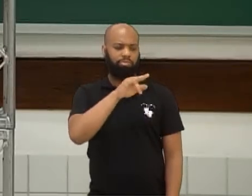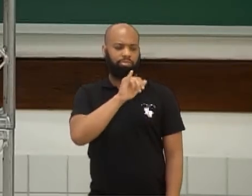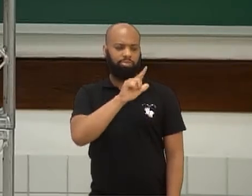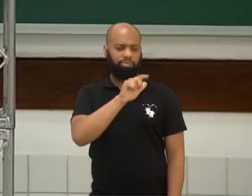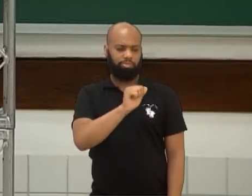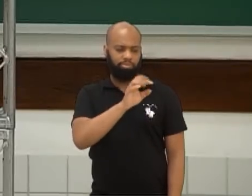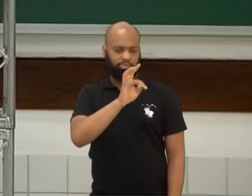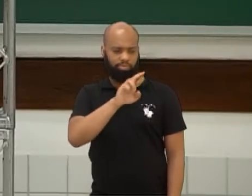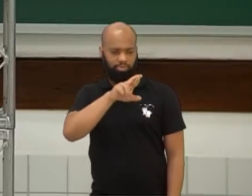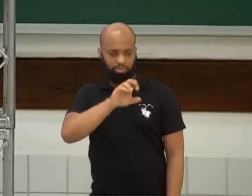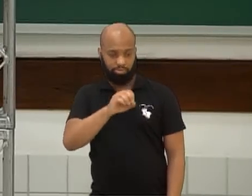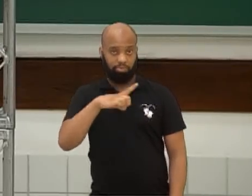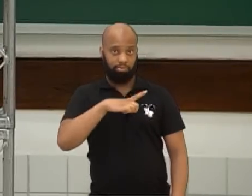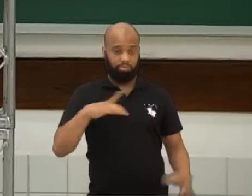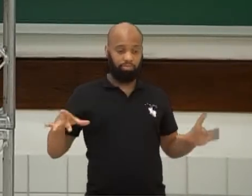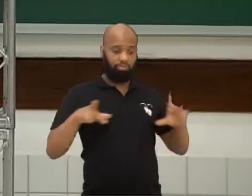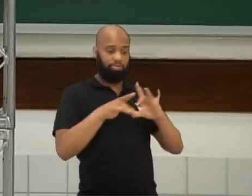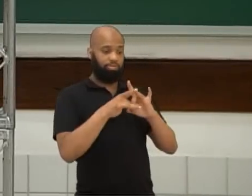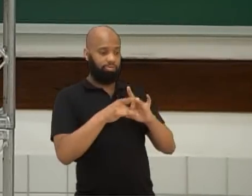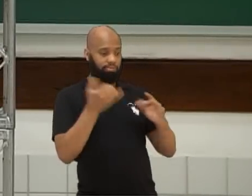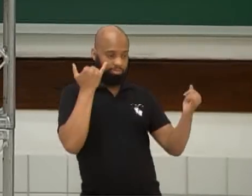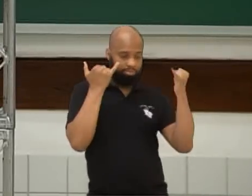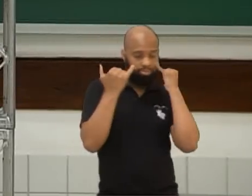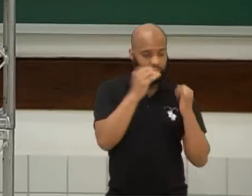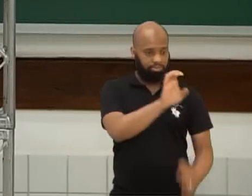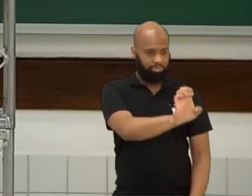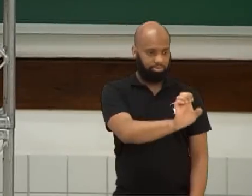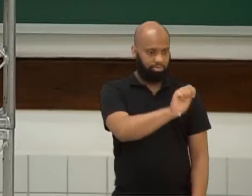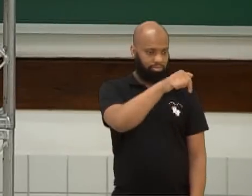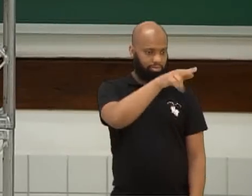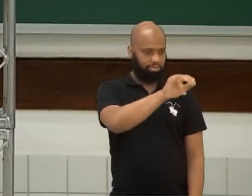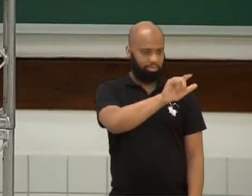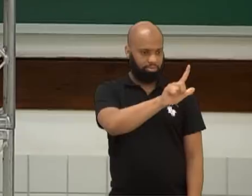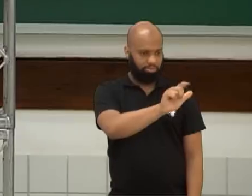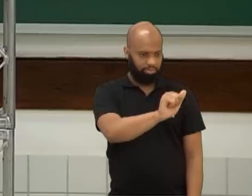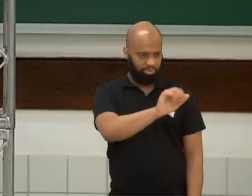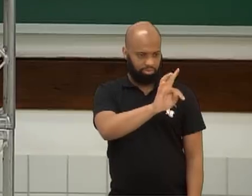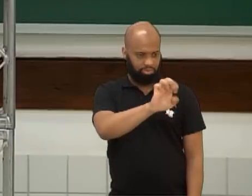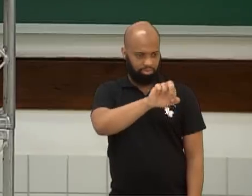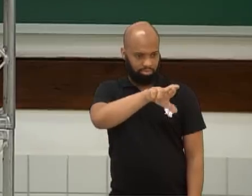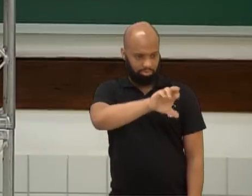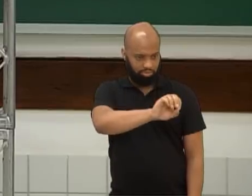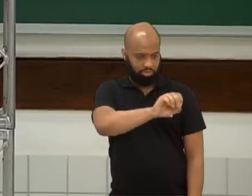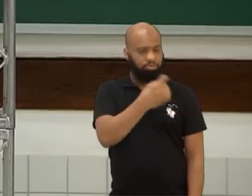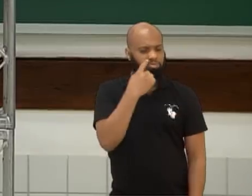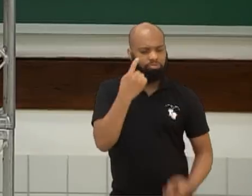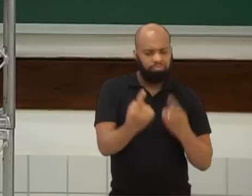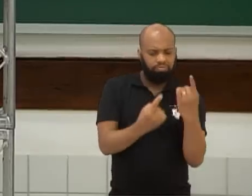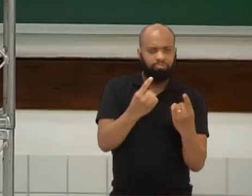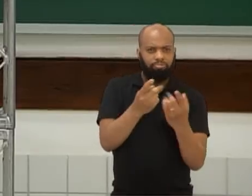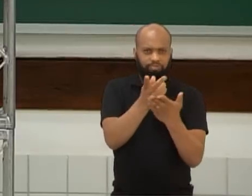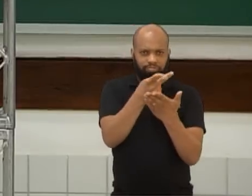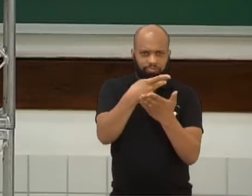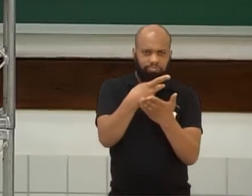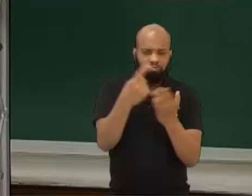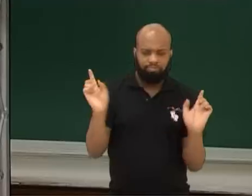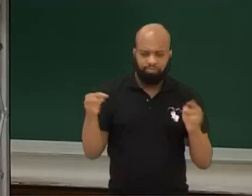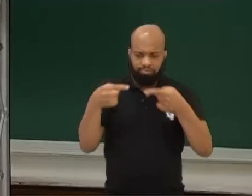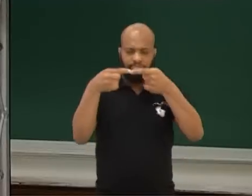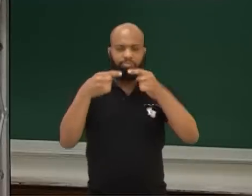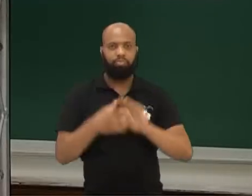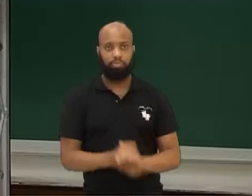essa informação, equilátero, com o desenho, com a configuração dele. Então, vamos comigo aqui para